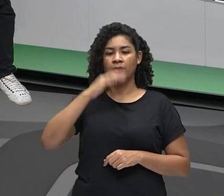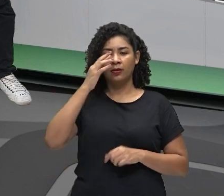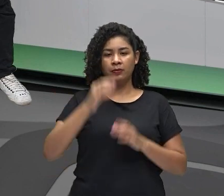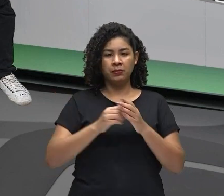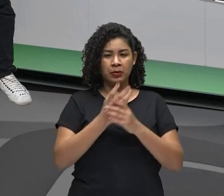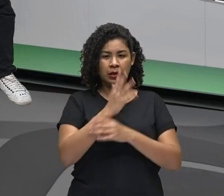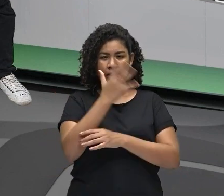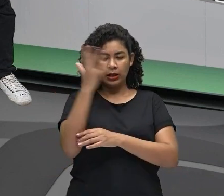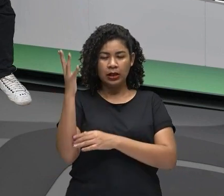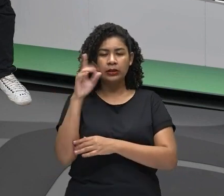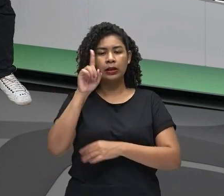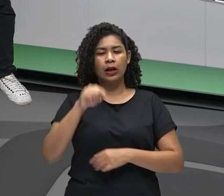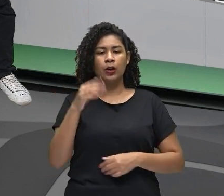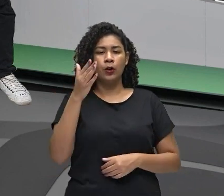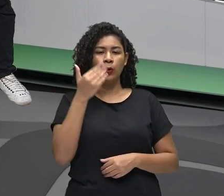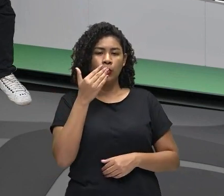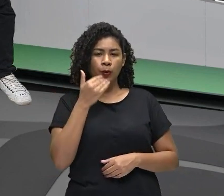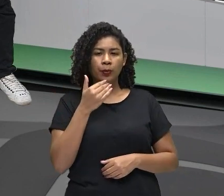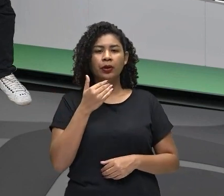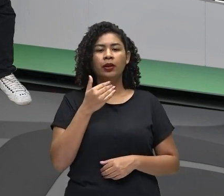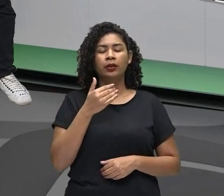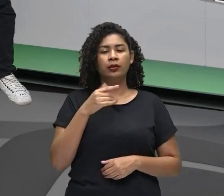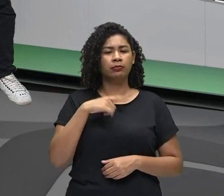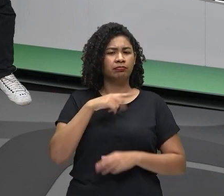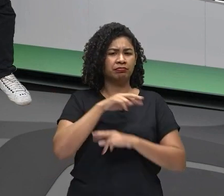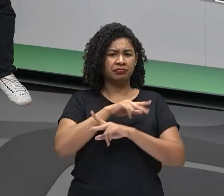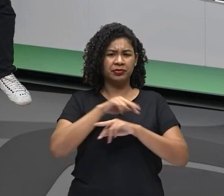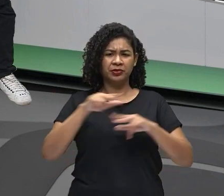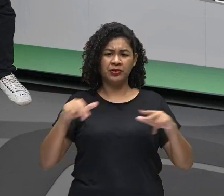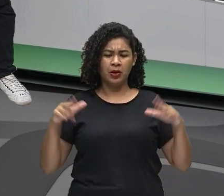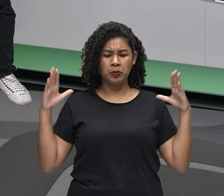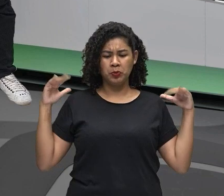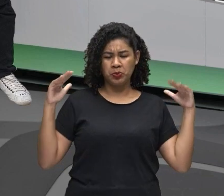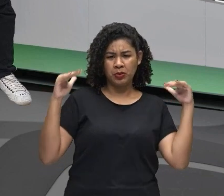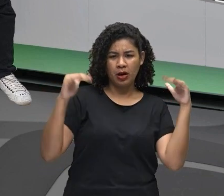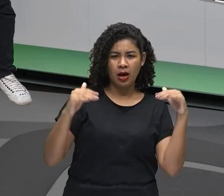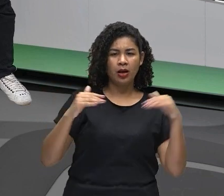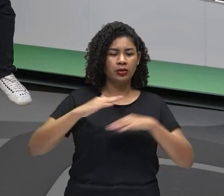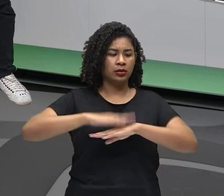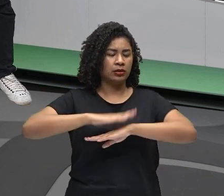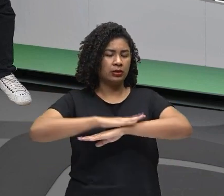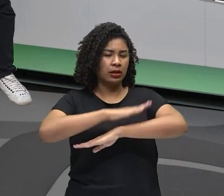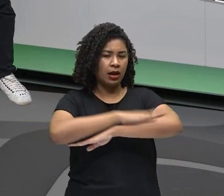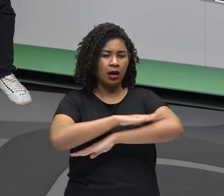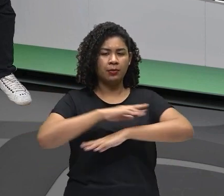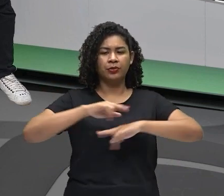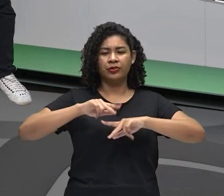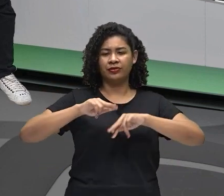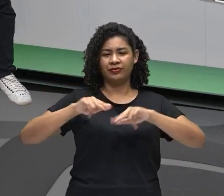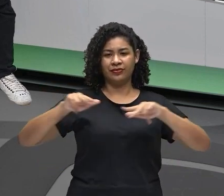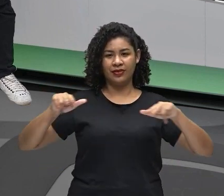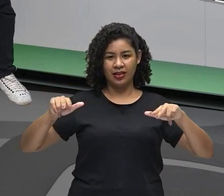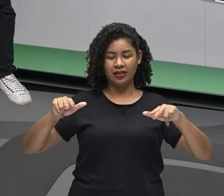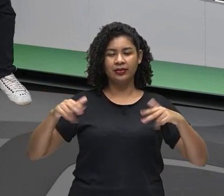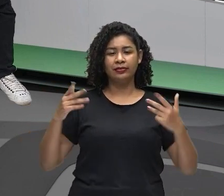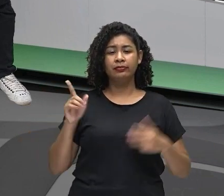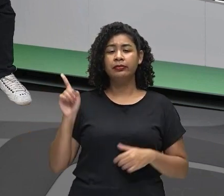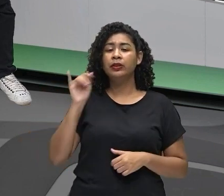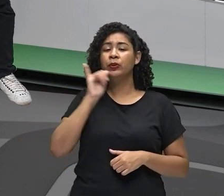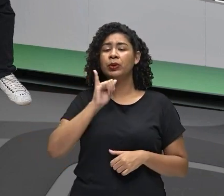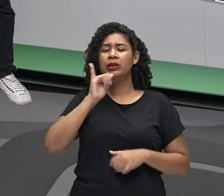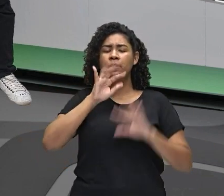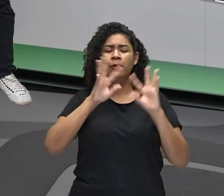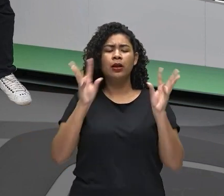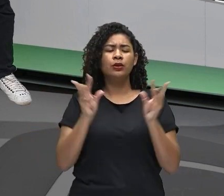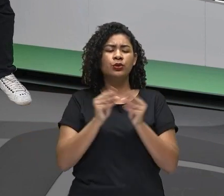para os roedores ou para os gafanhotos e também para os pássaros, sapo e por aí por diante, né? Somente para a gente fazer um